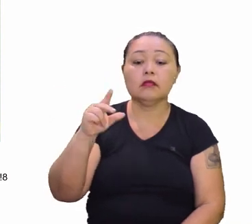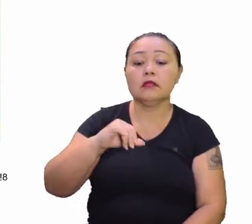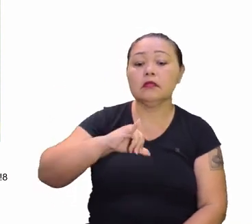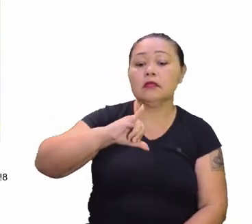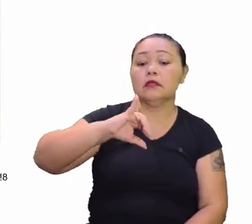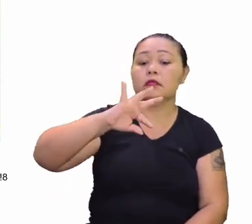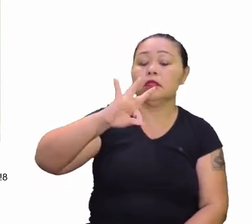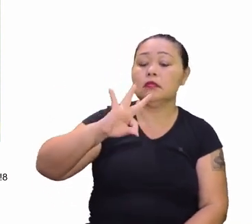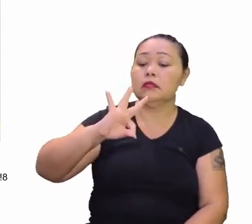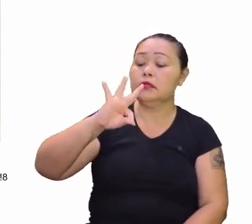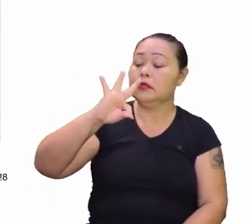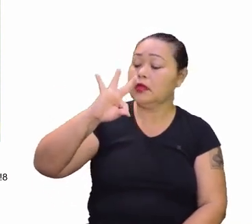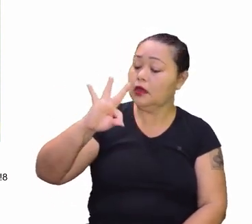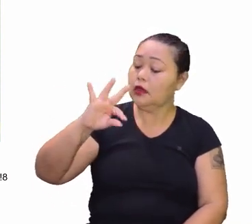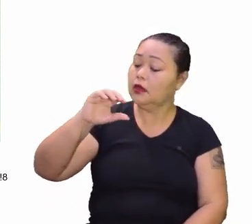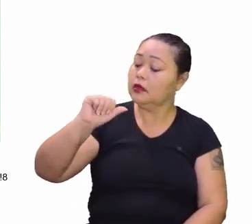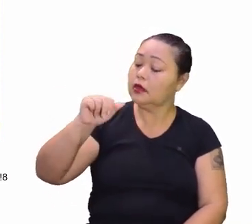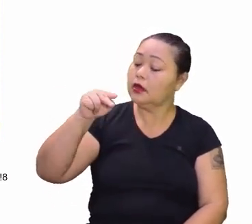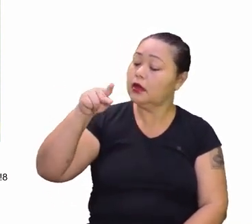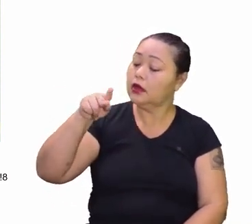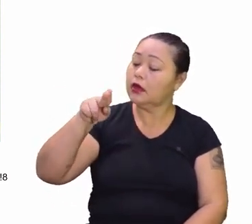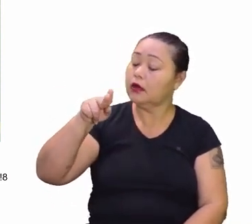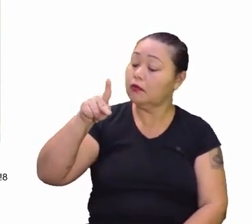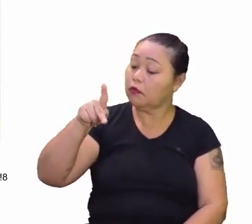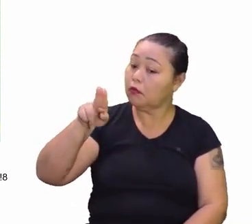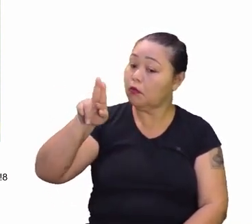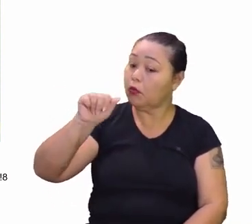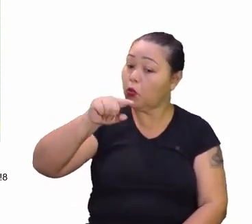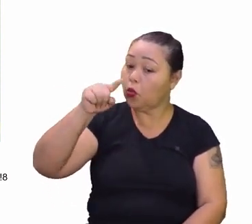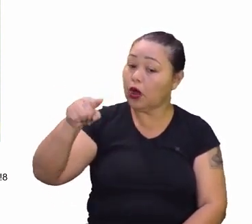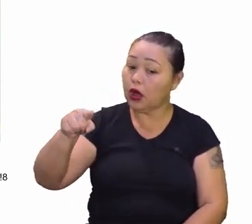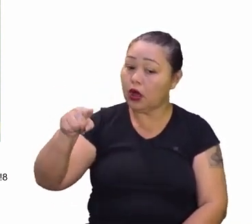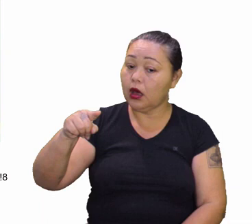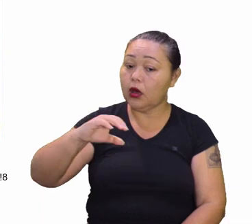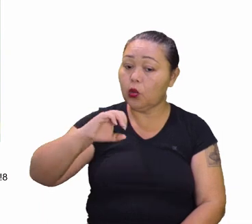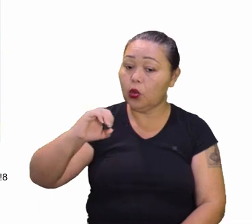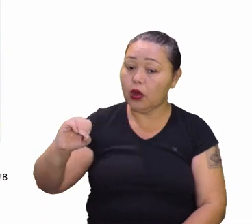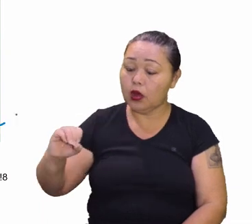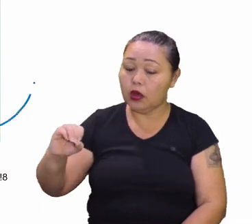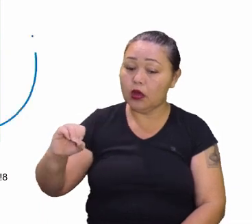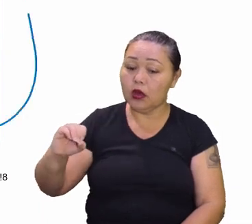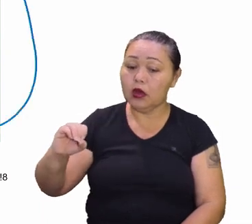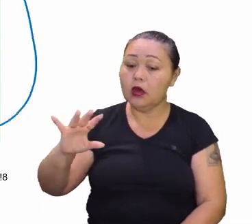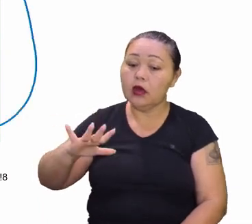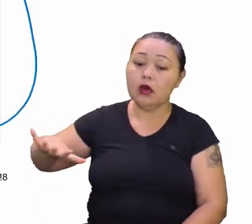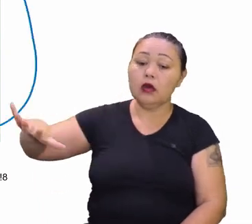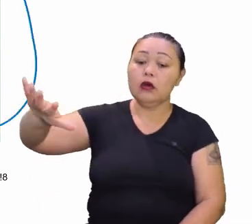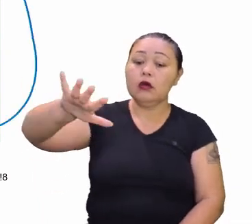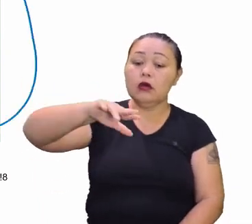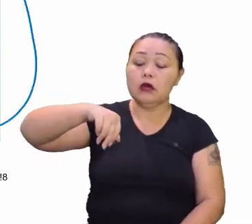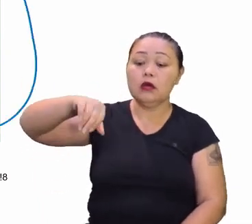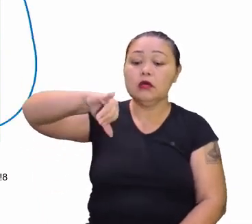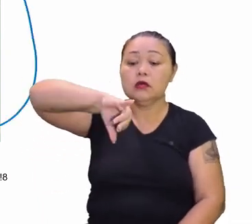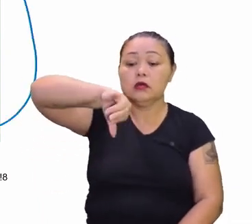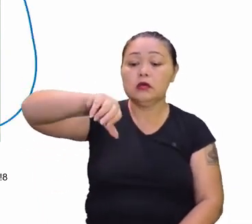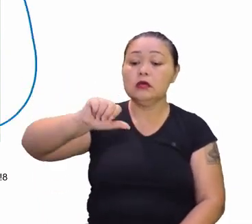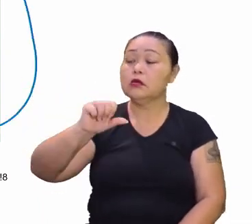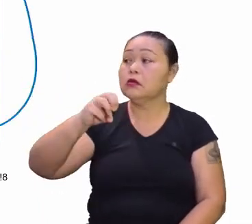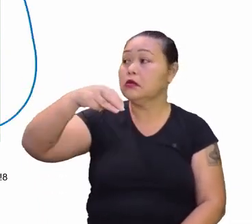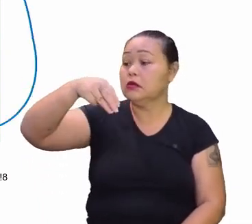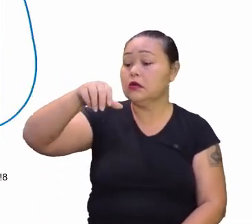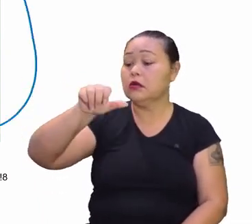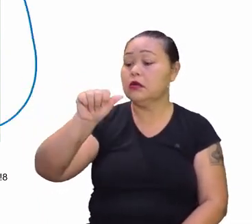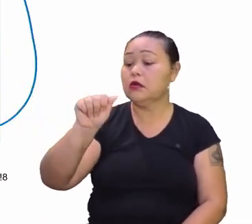Itapuã do Oeste aqui, uma imensa floresta nacional, chamada Floresta Nacional do